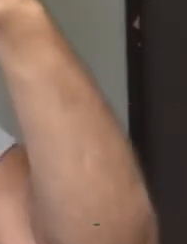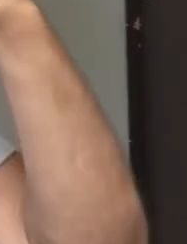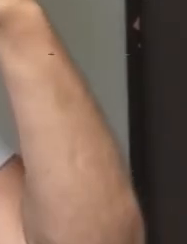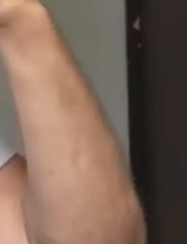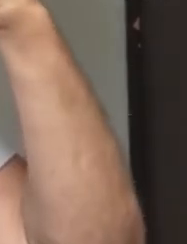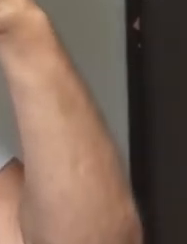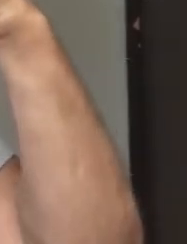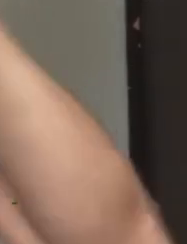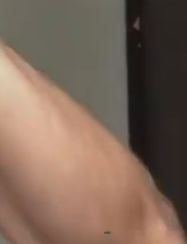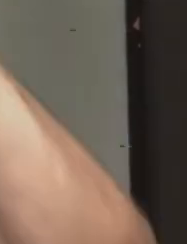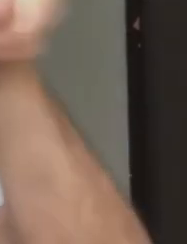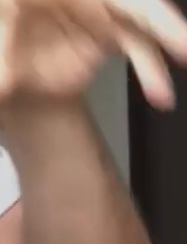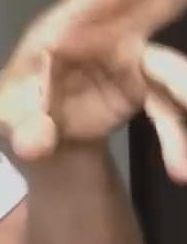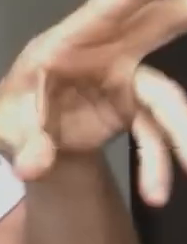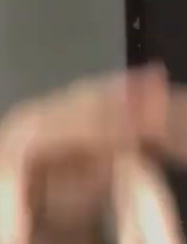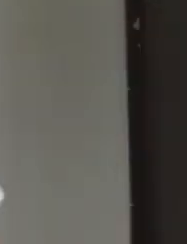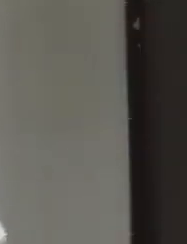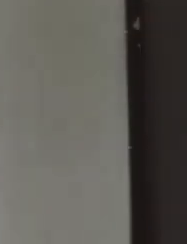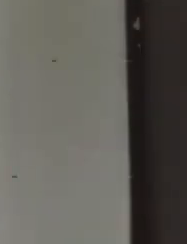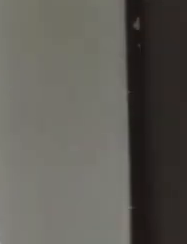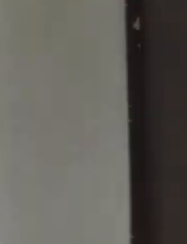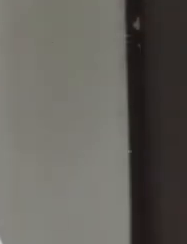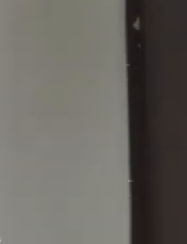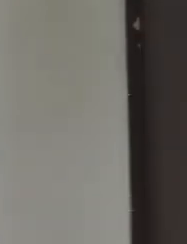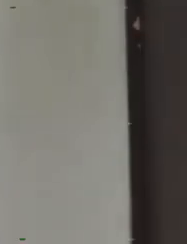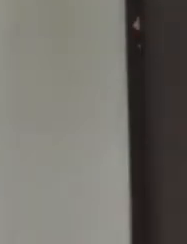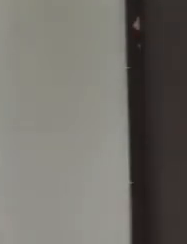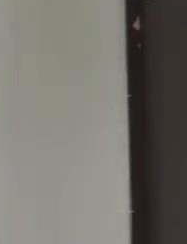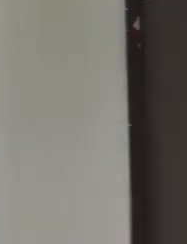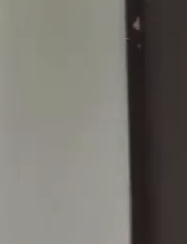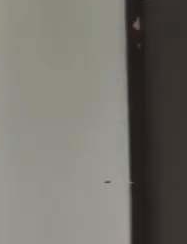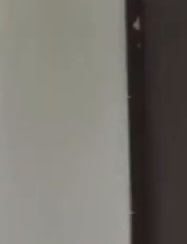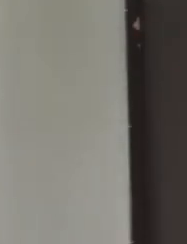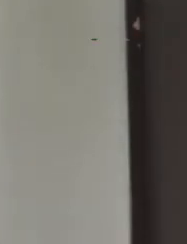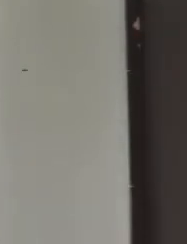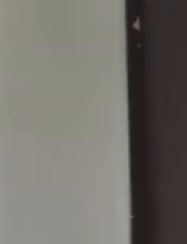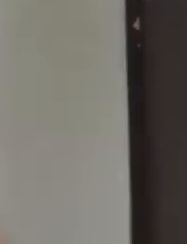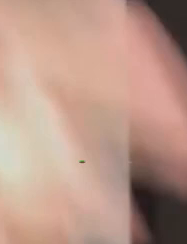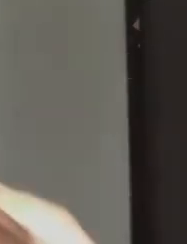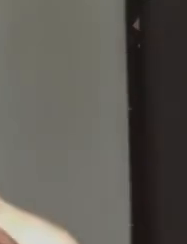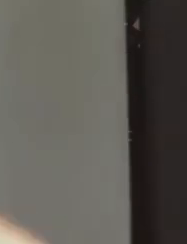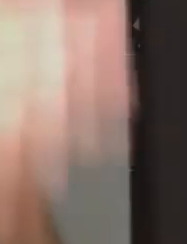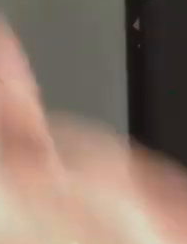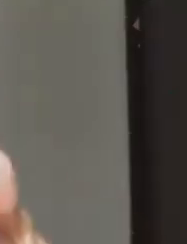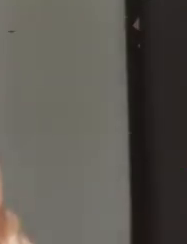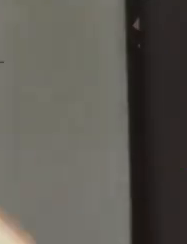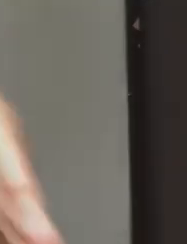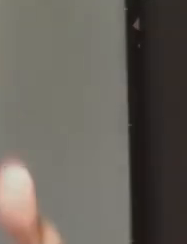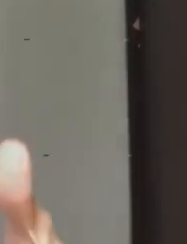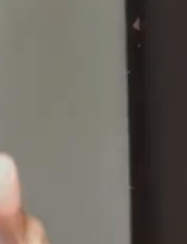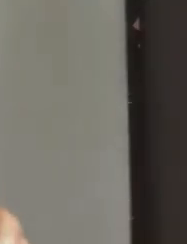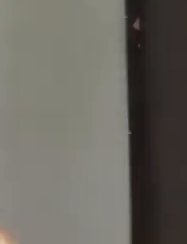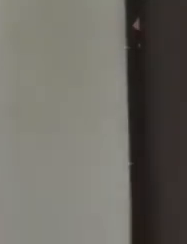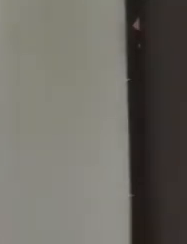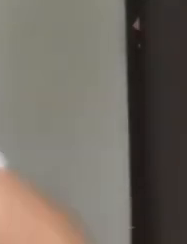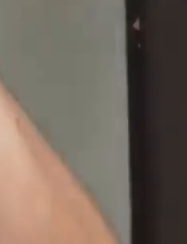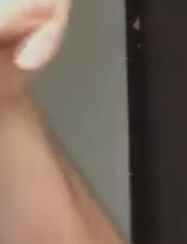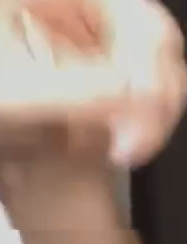defensor do holocausto, que faz símbolo nazista, entendeu? Que não podem